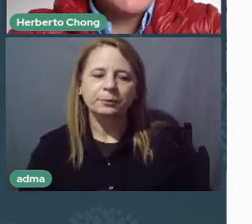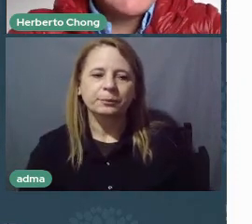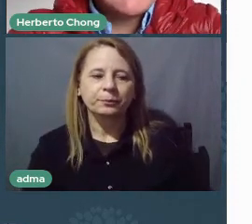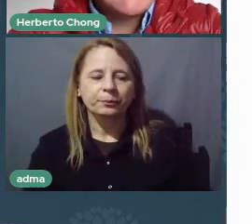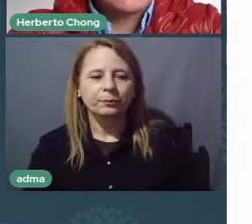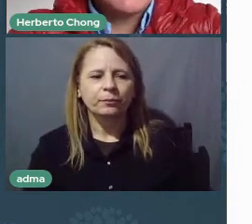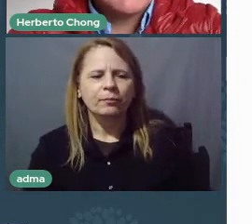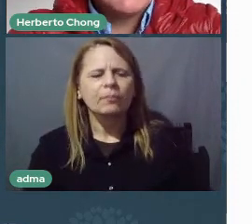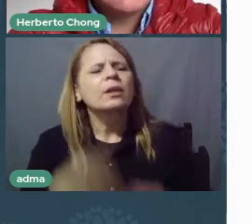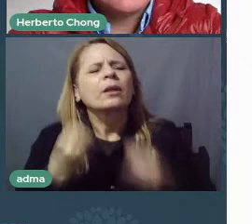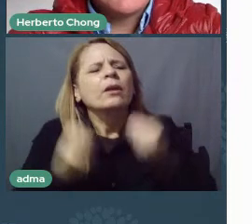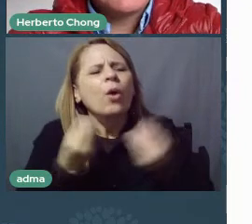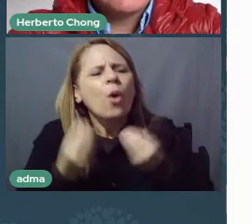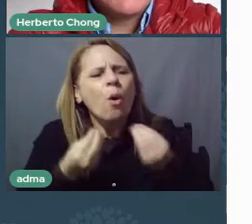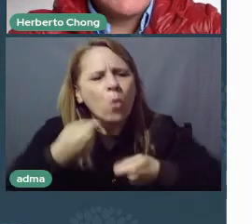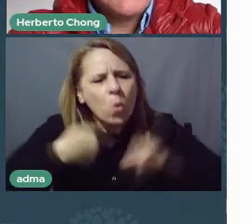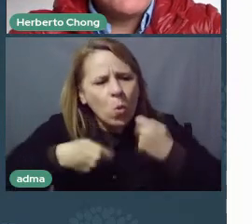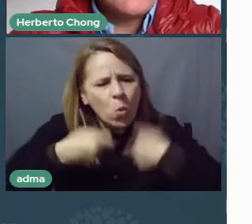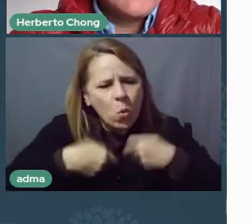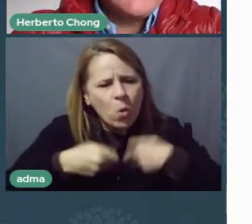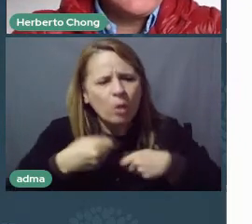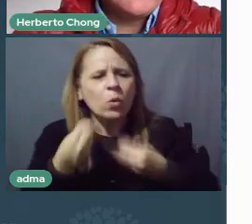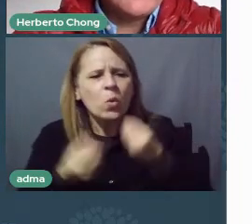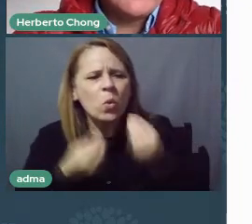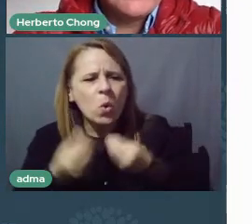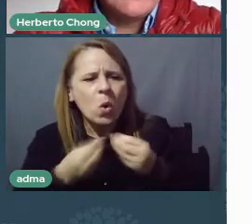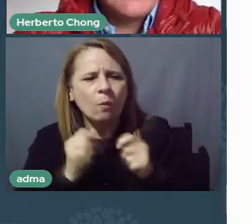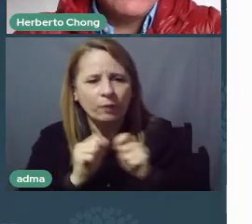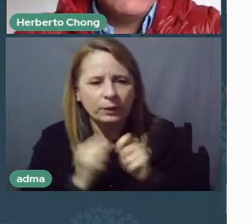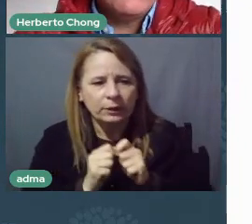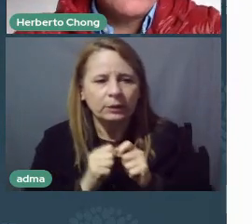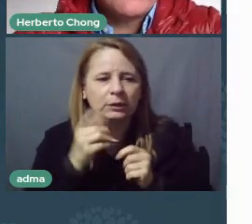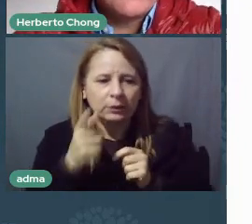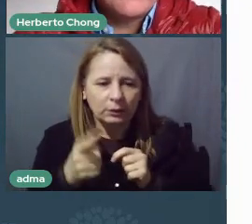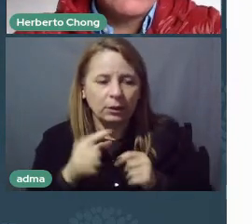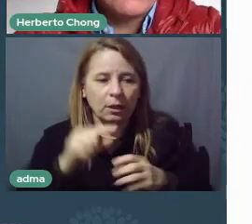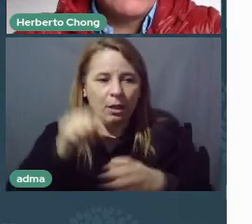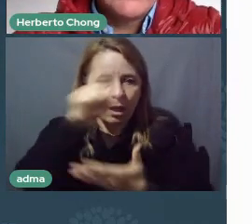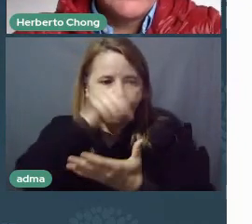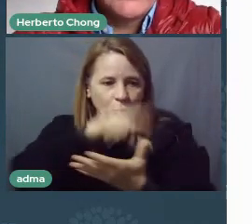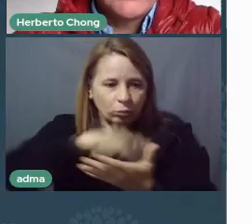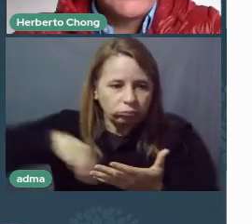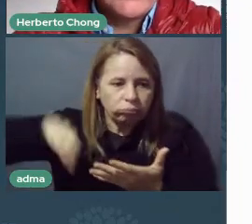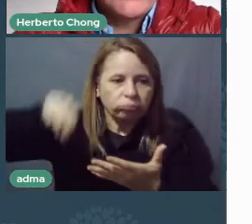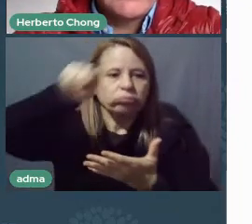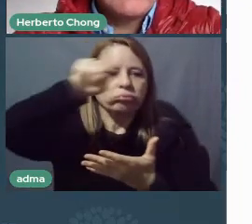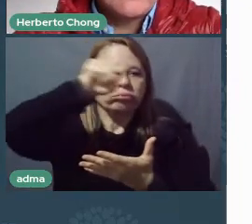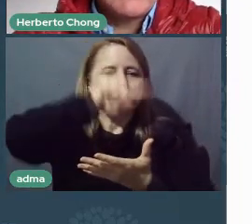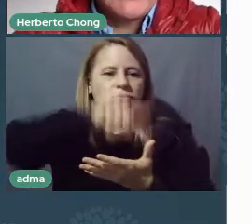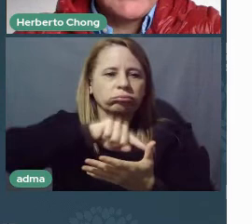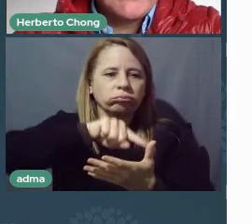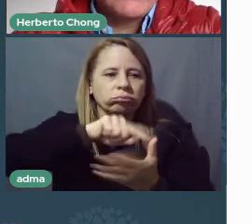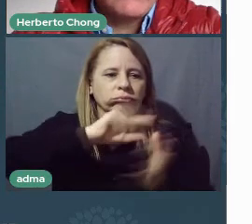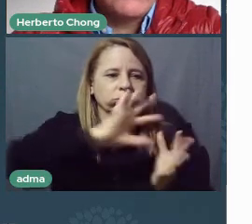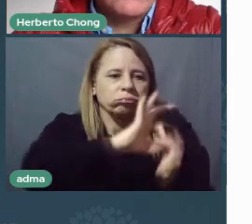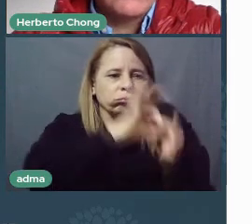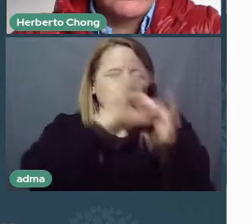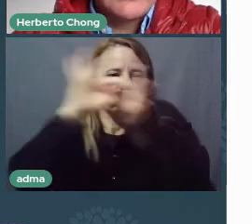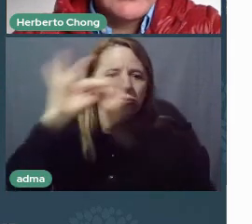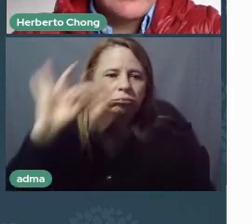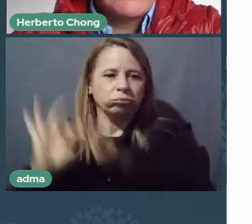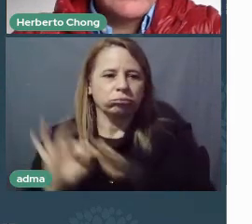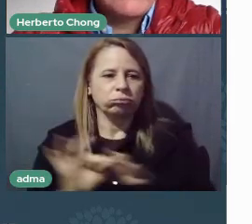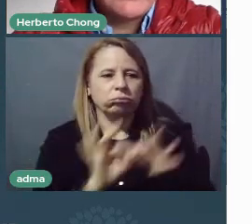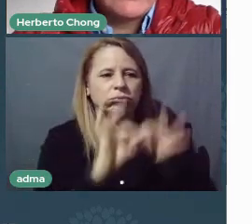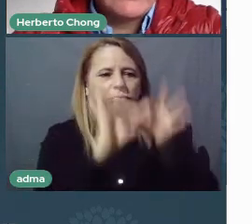Como manejar a asma, né? O ciclo do manejo é esse aqui. Ele é um círculo que a gente deve trabalhar em